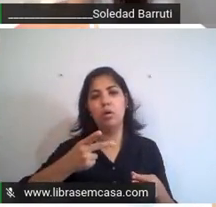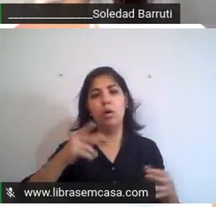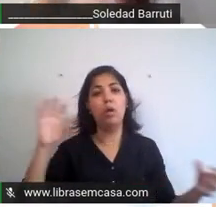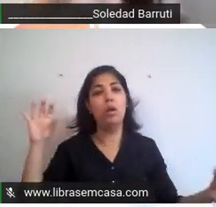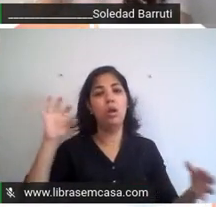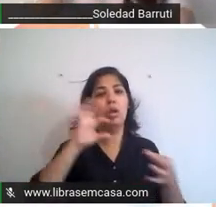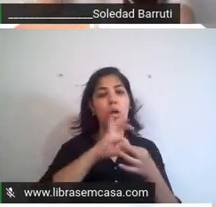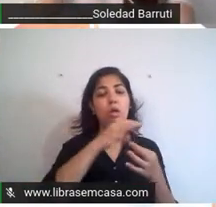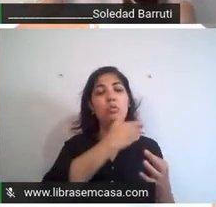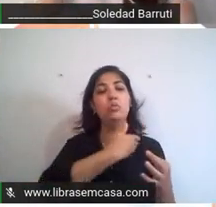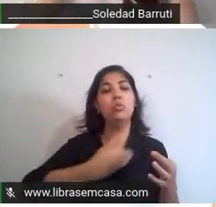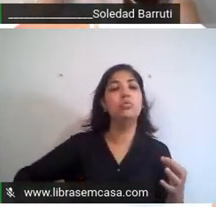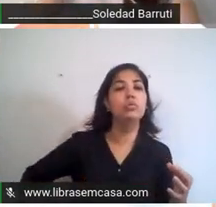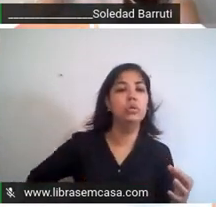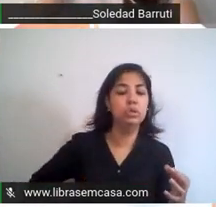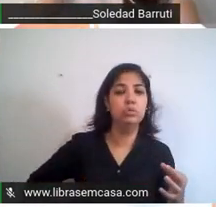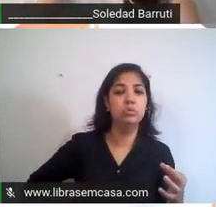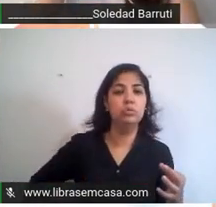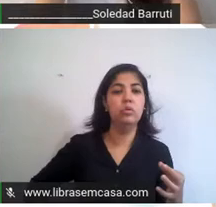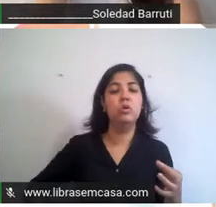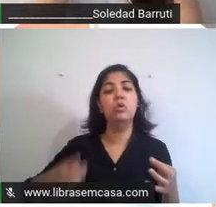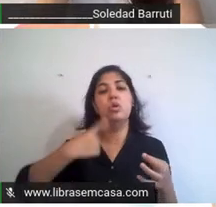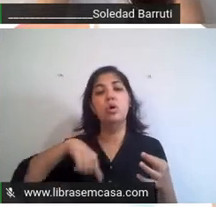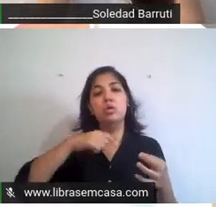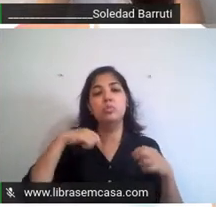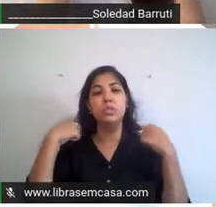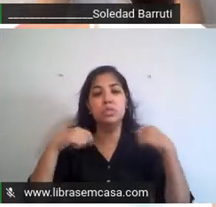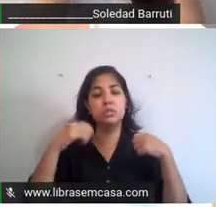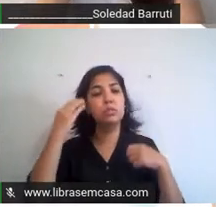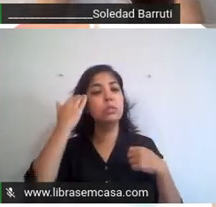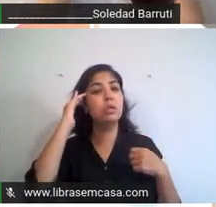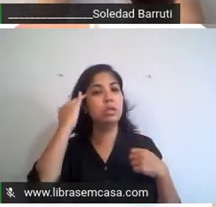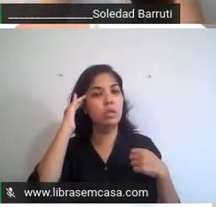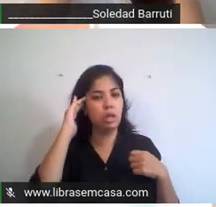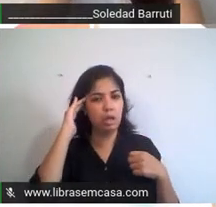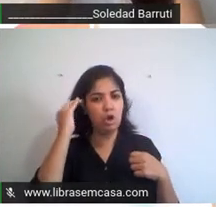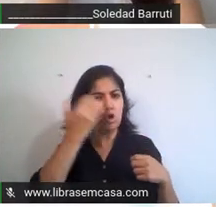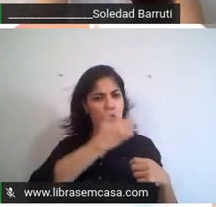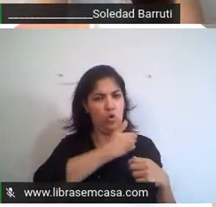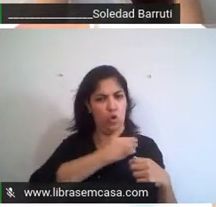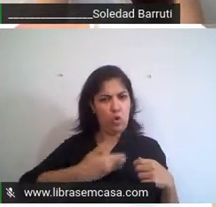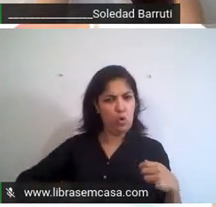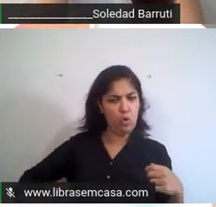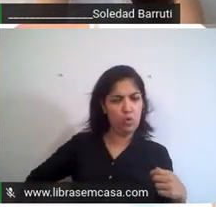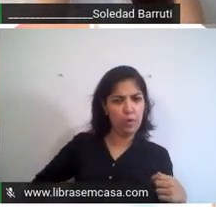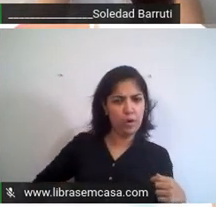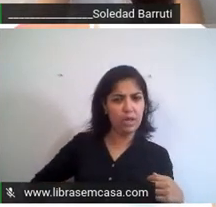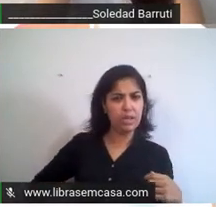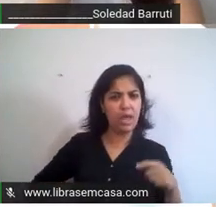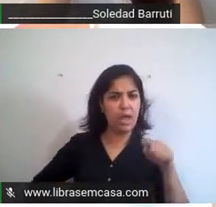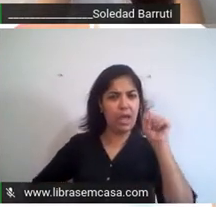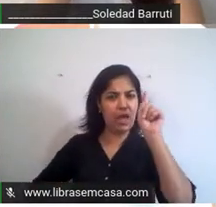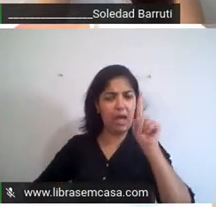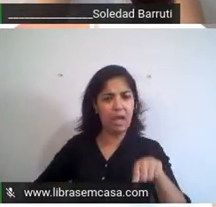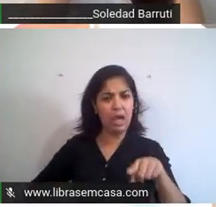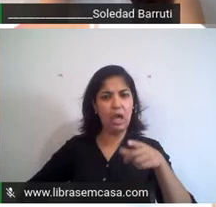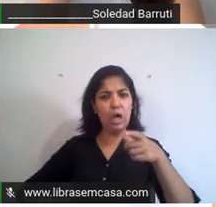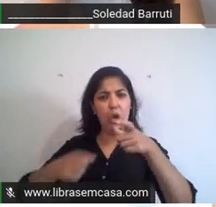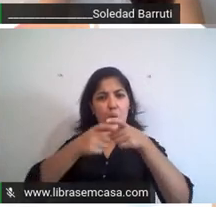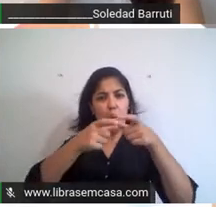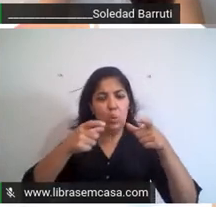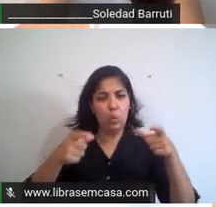Porque é importante que a gente compreenda que a governança, ela não é um espaço, ou ela não